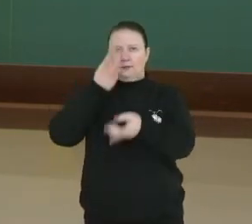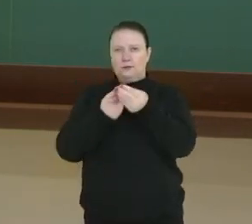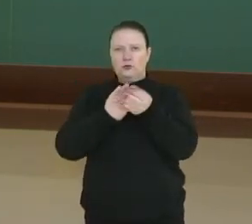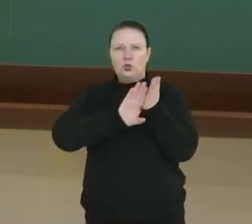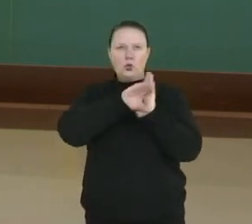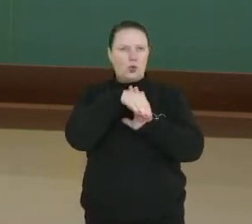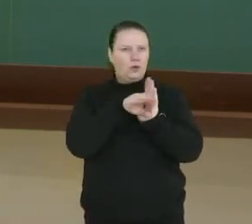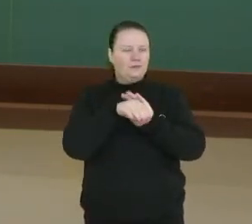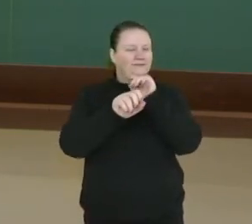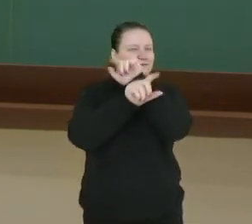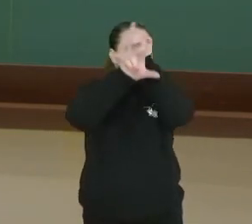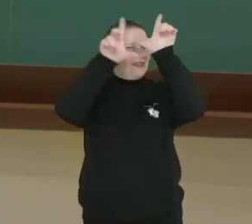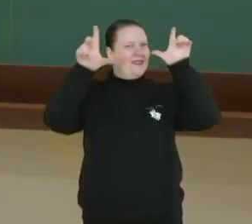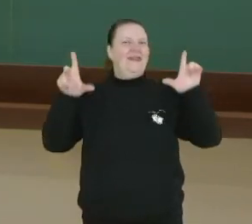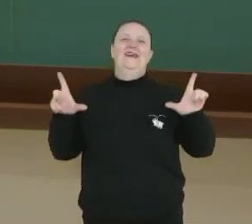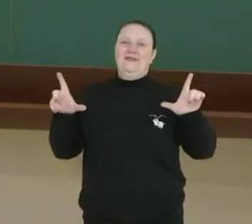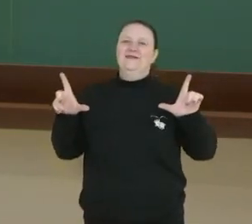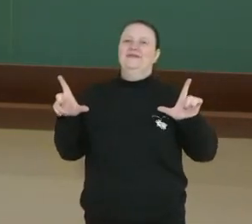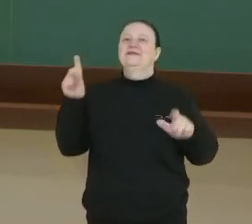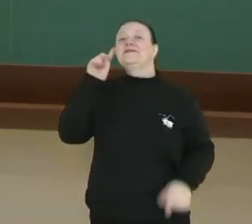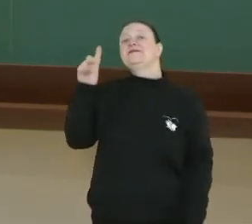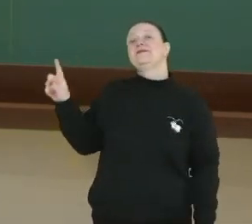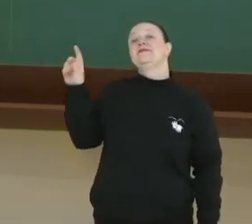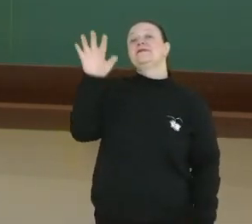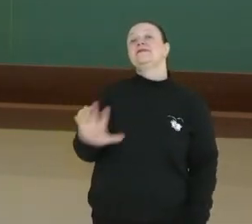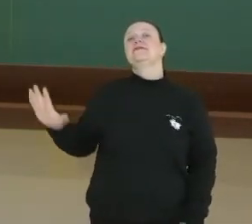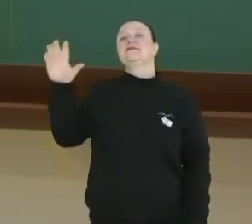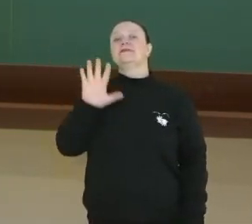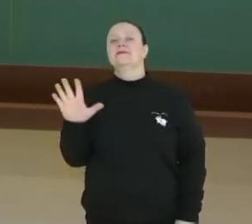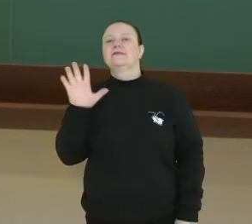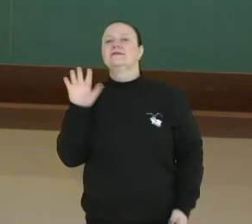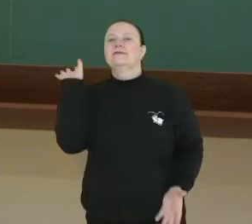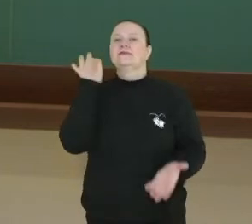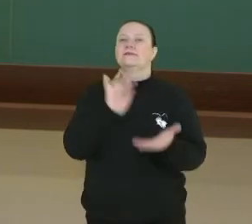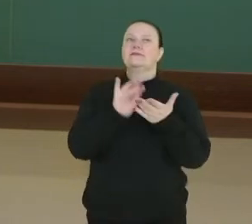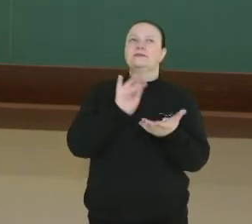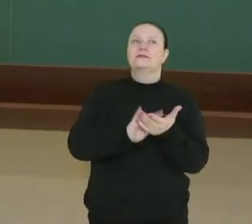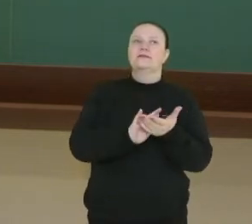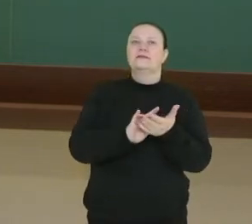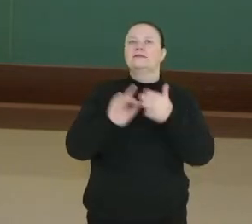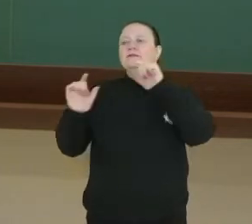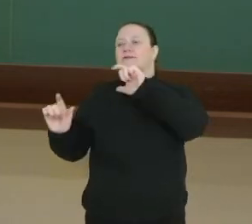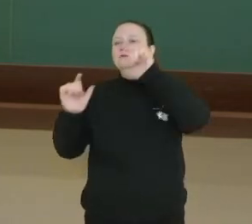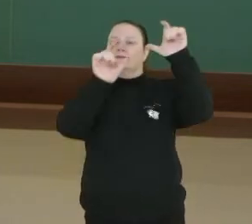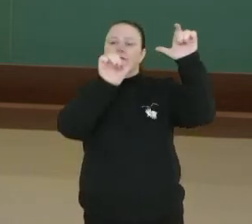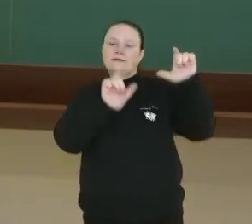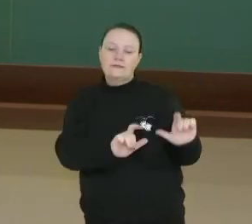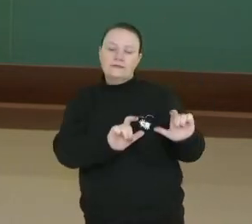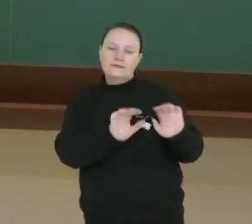conceito. Observe a figura abaixo e determine a posição das retas